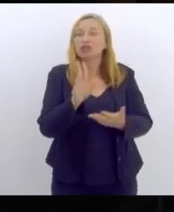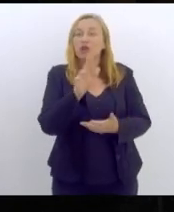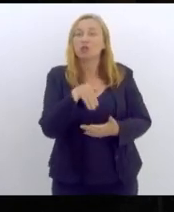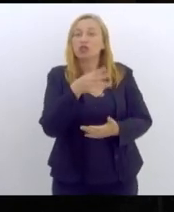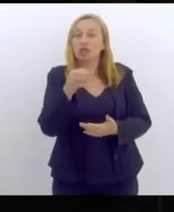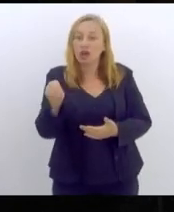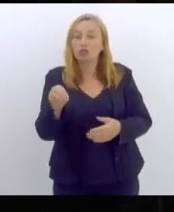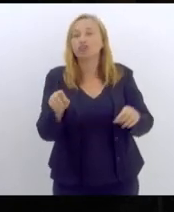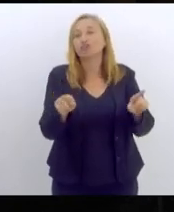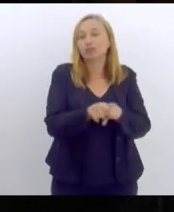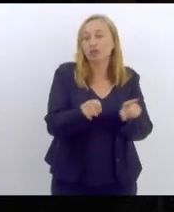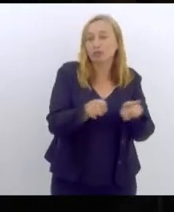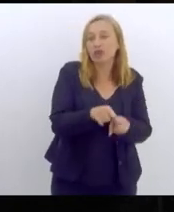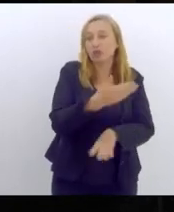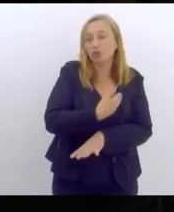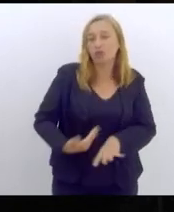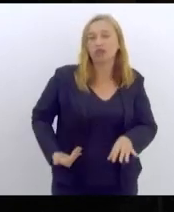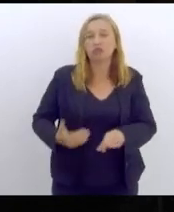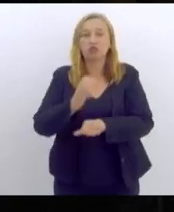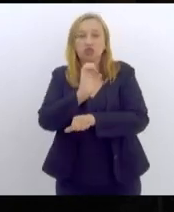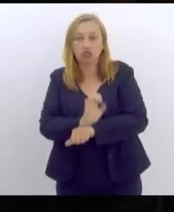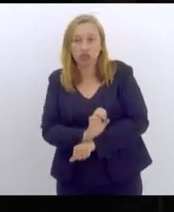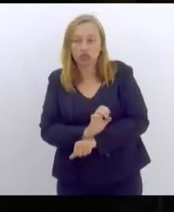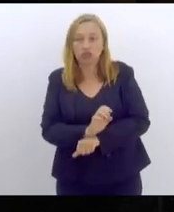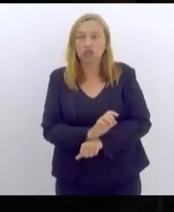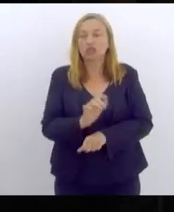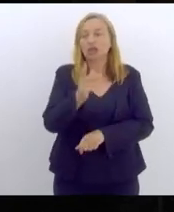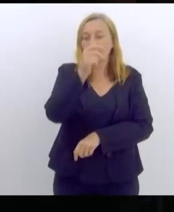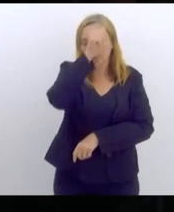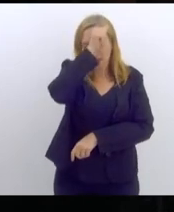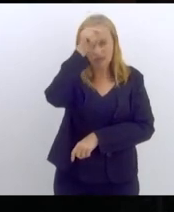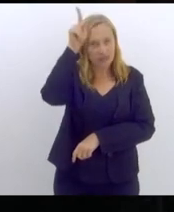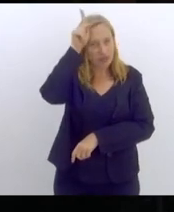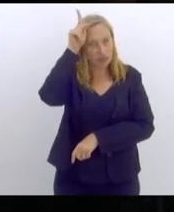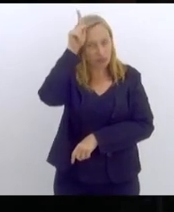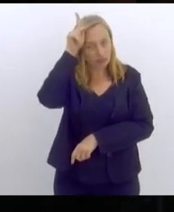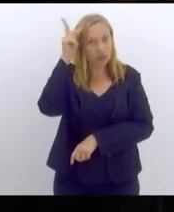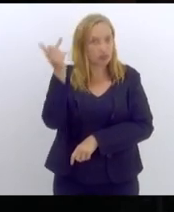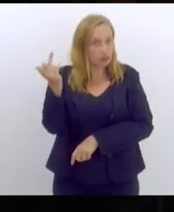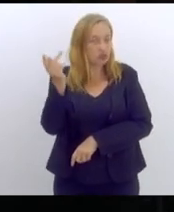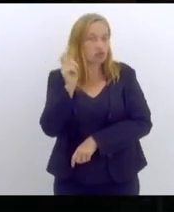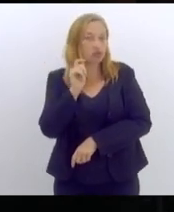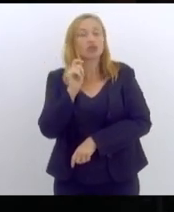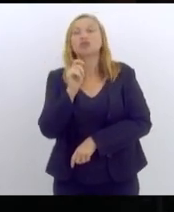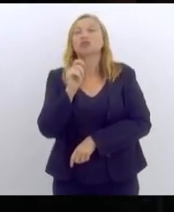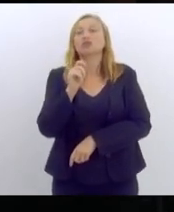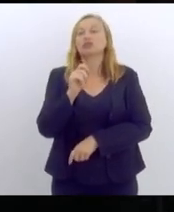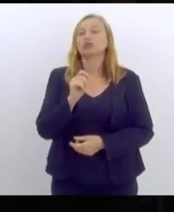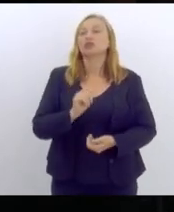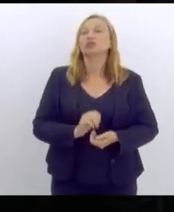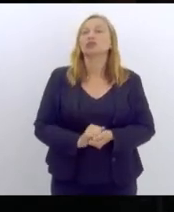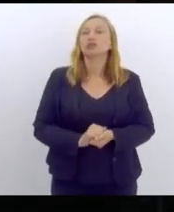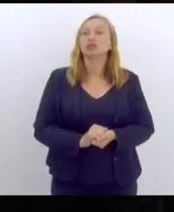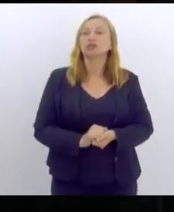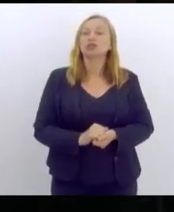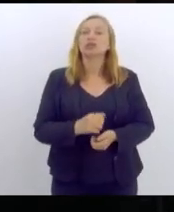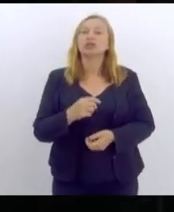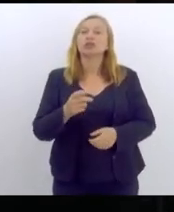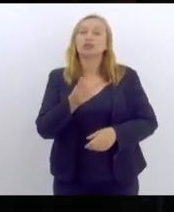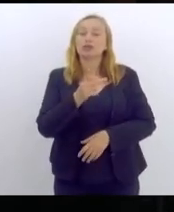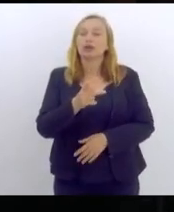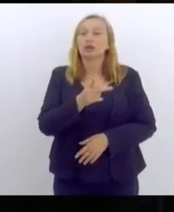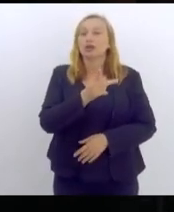União, quanto do Governo do Estado e da Prefeitura do Rio, da cidade do Rio de Janeiro. O presidente Lula